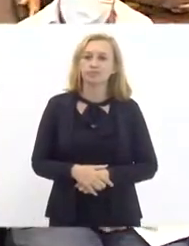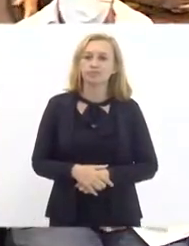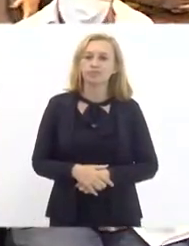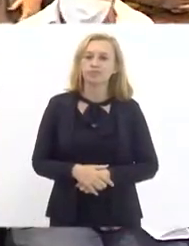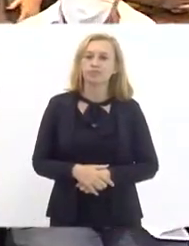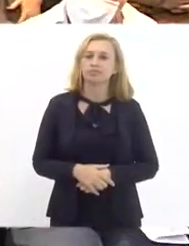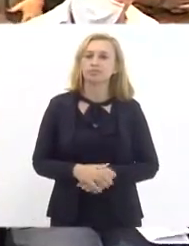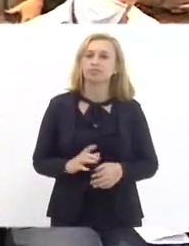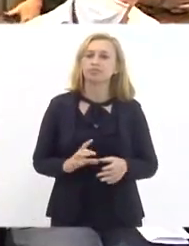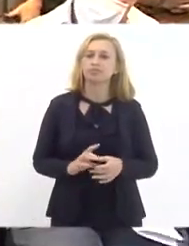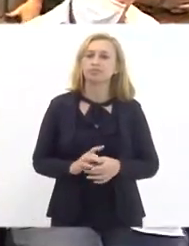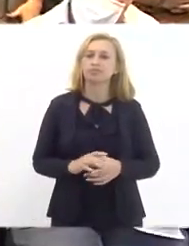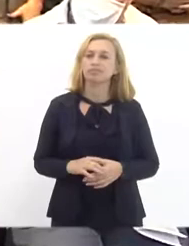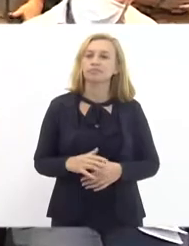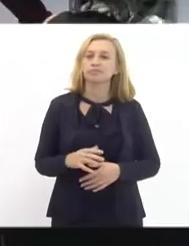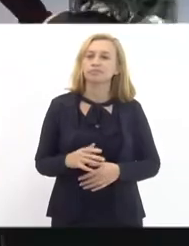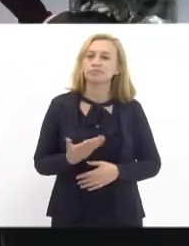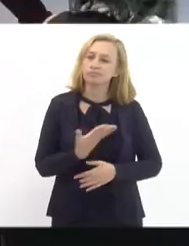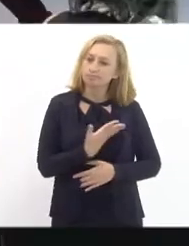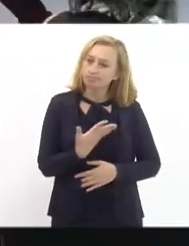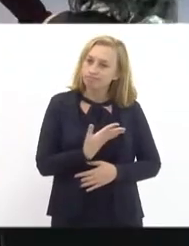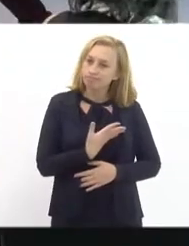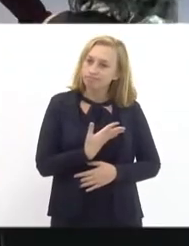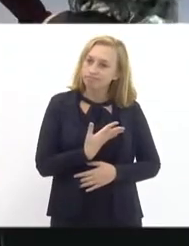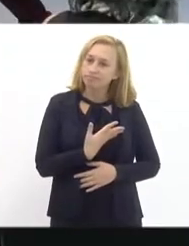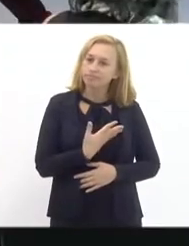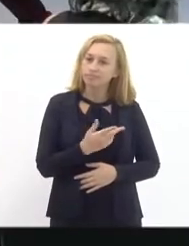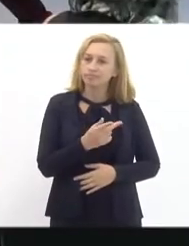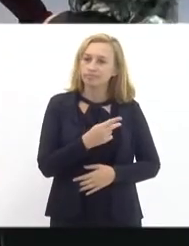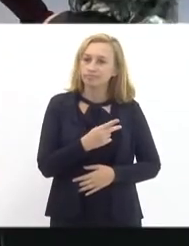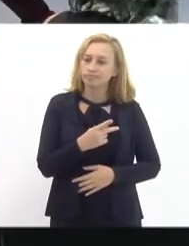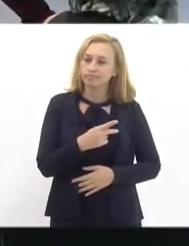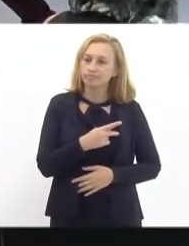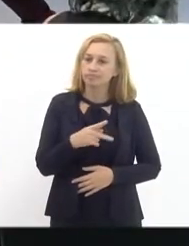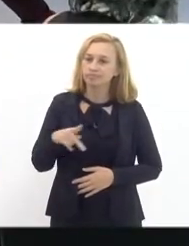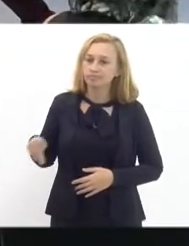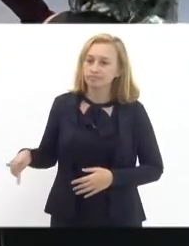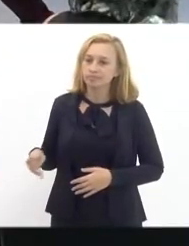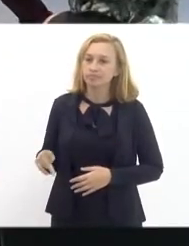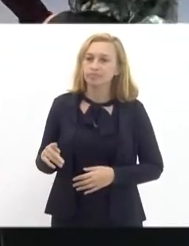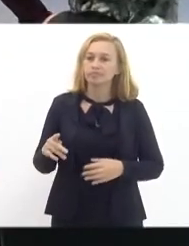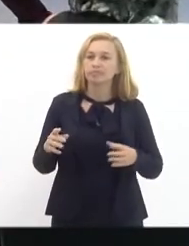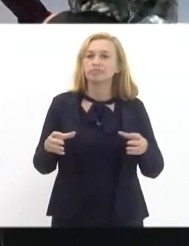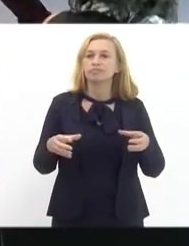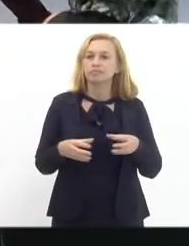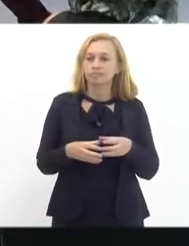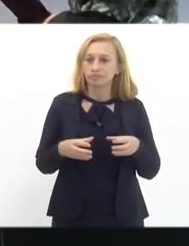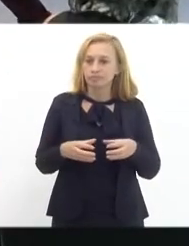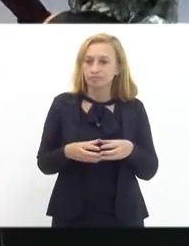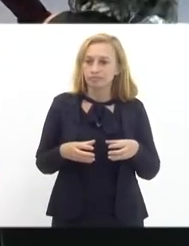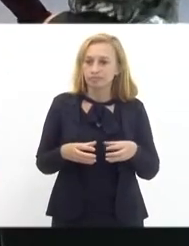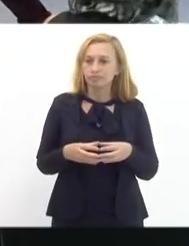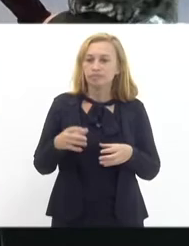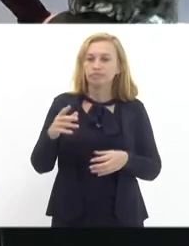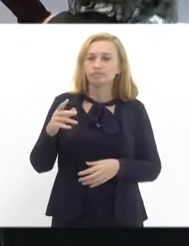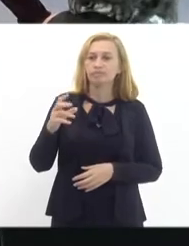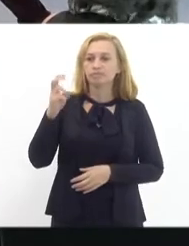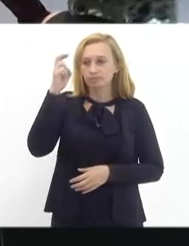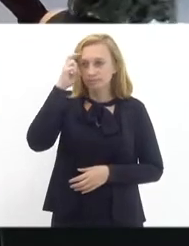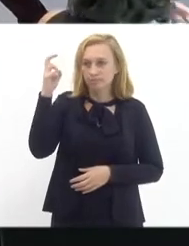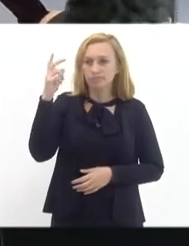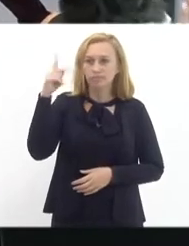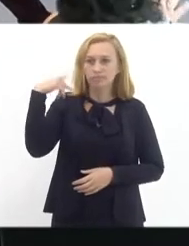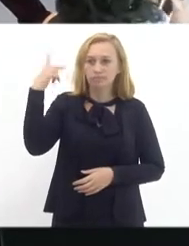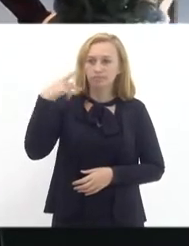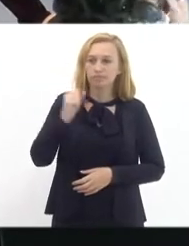Passo a palavra para o meu amigo, presidente da Comissão de Cultura e vereador da cidade de São Gonçalo, Romário Regis.